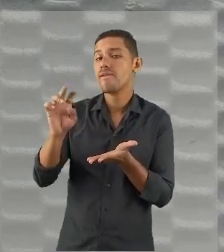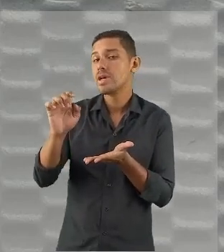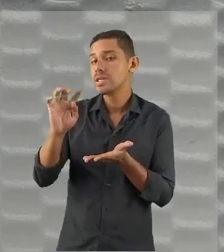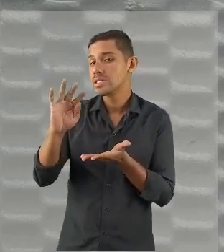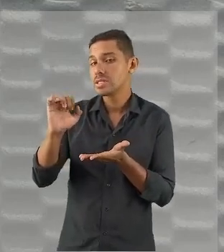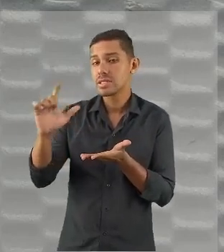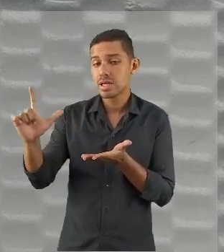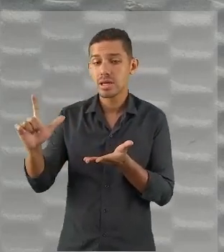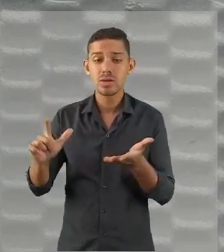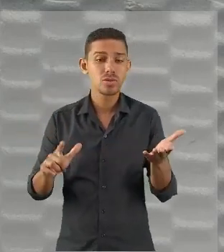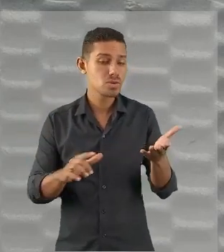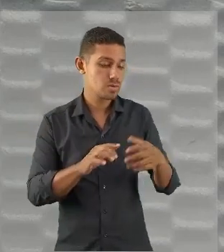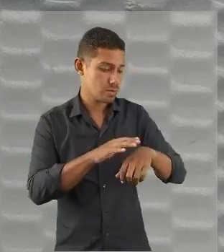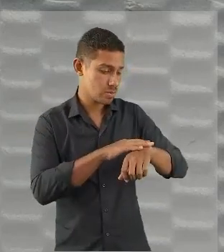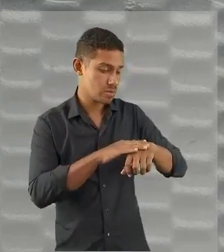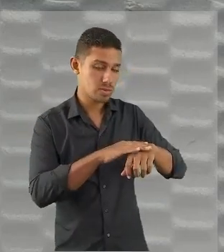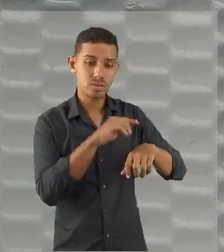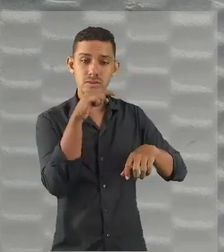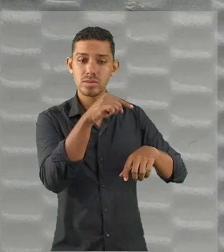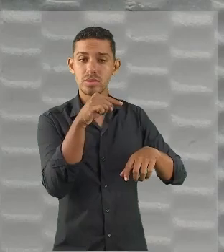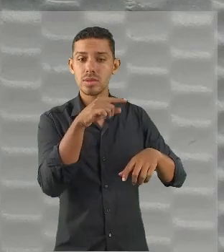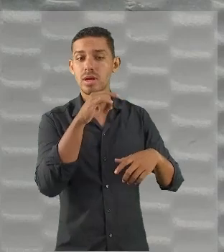se atraísse pedacinhos de palha.